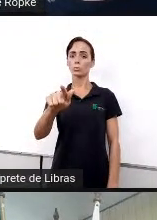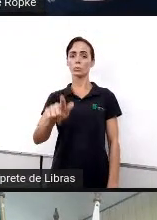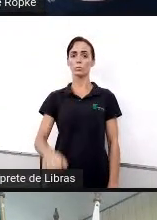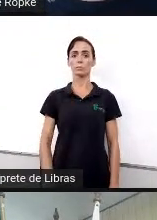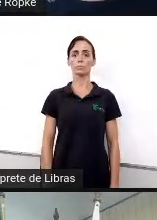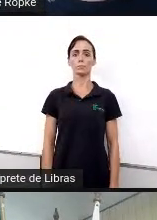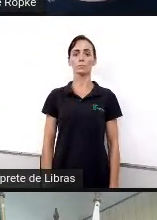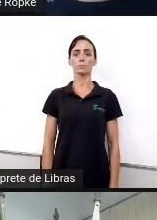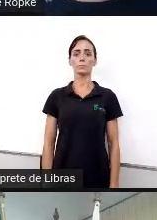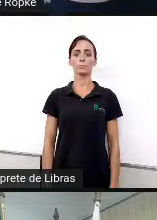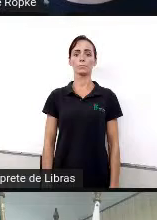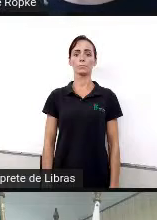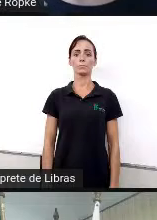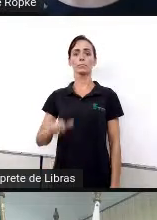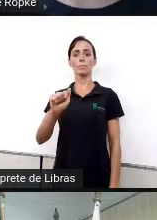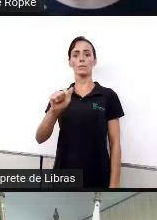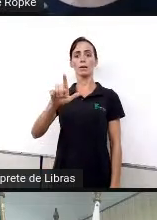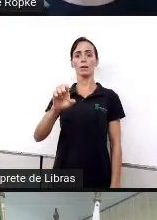Alessandro Keller.